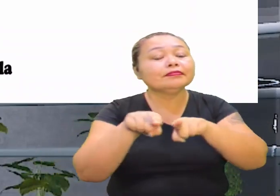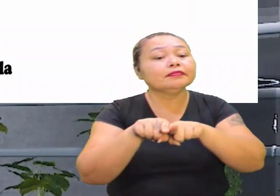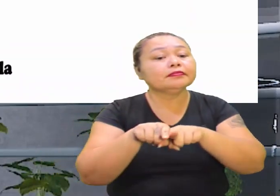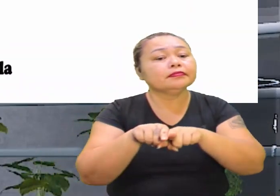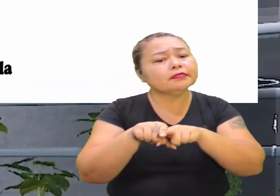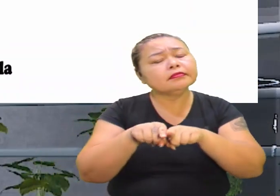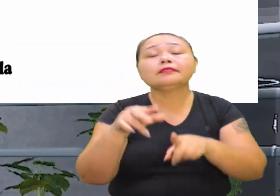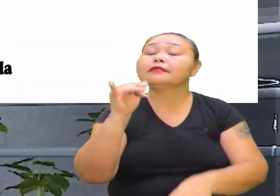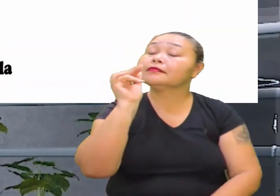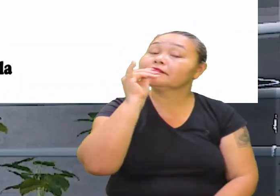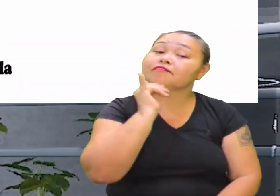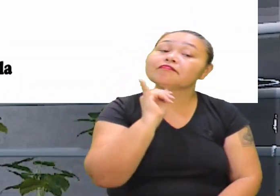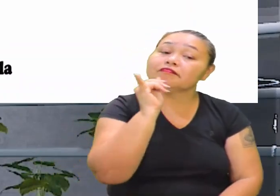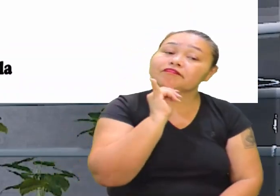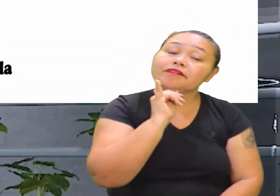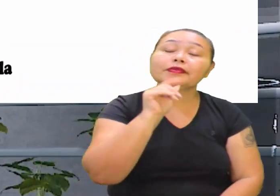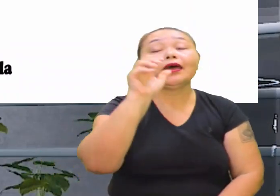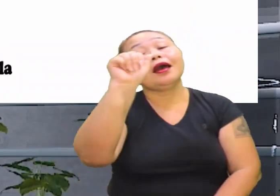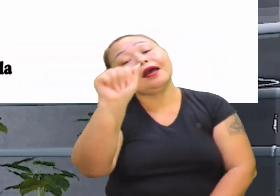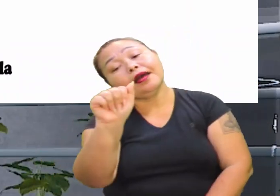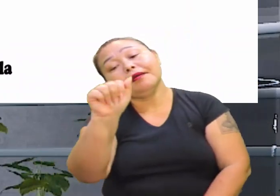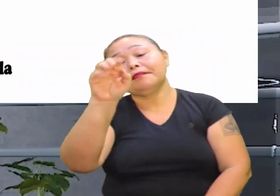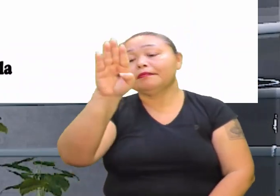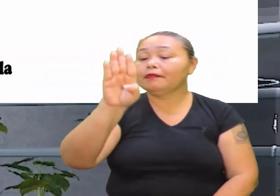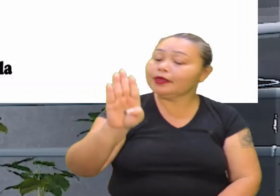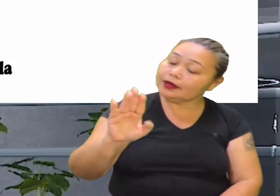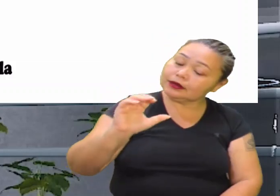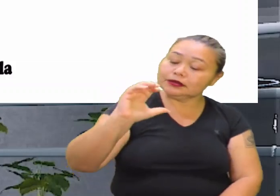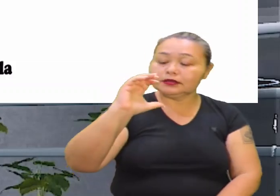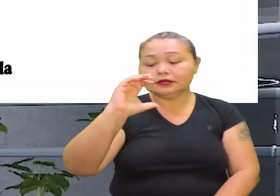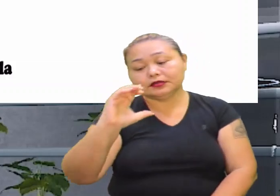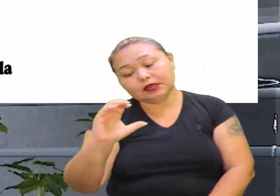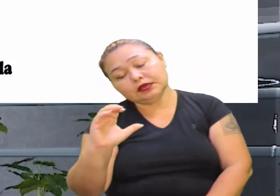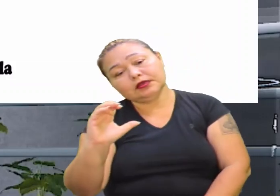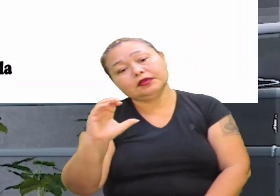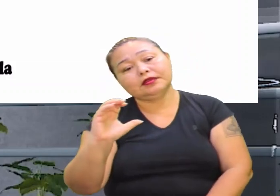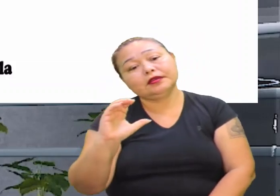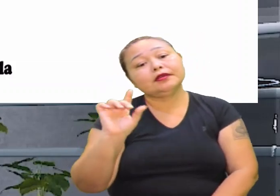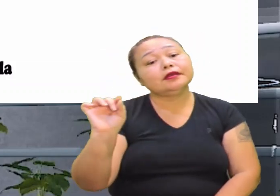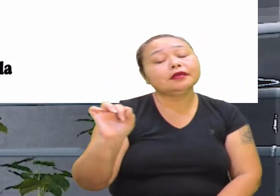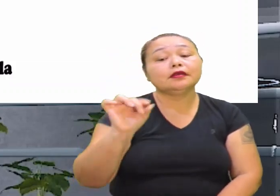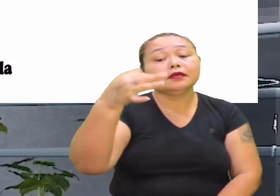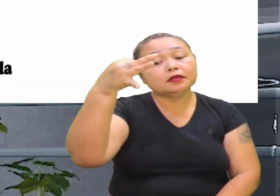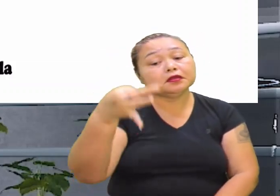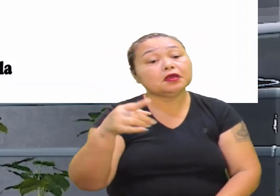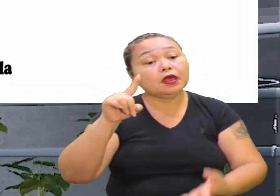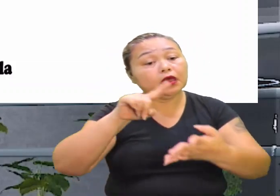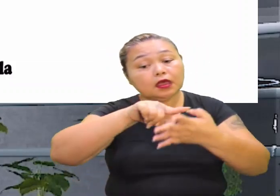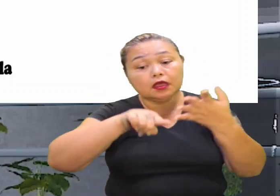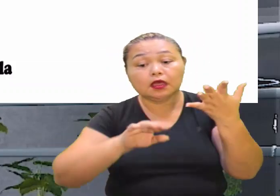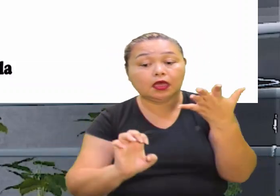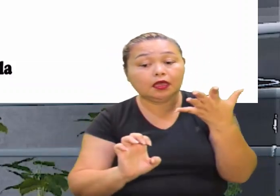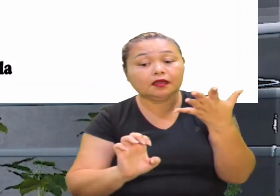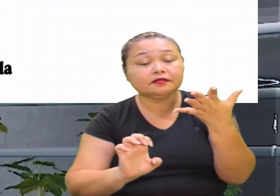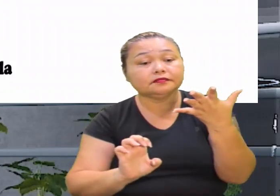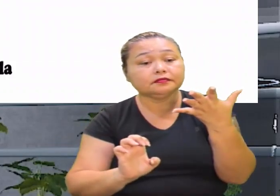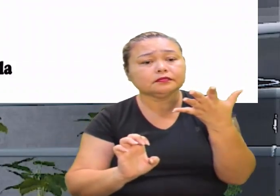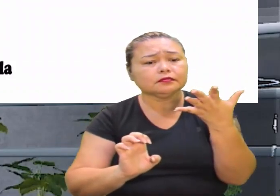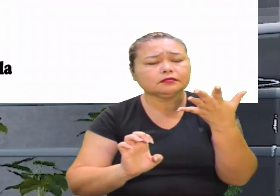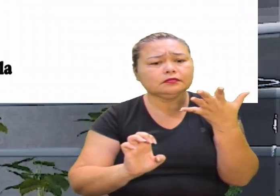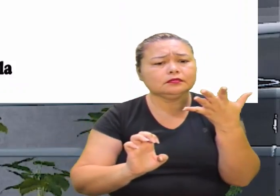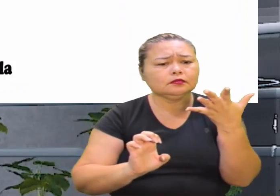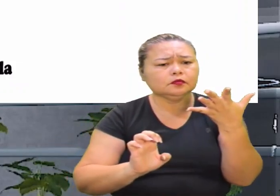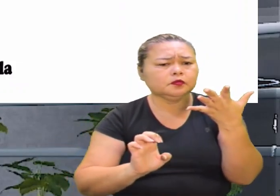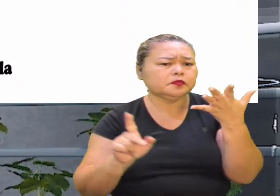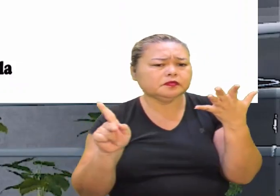falar, exemplo, alternativa A, alternativa B, alternativa C. E eu falo que o correto é a alternativa E, e a gente vai falar